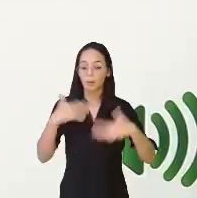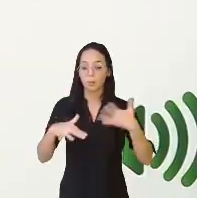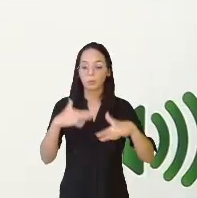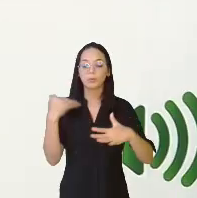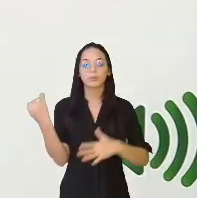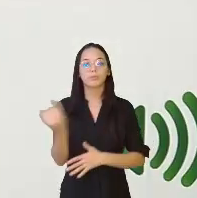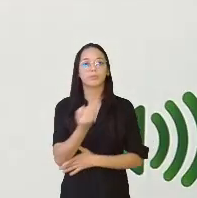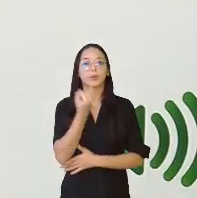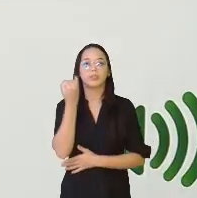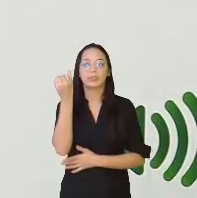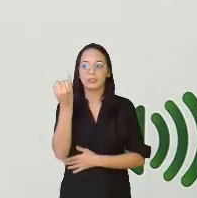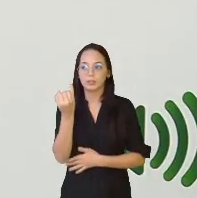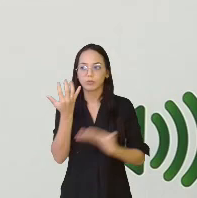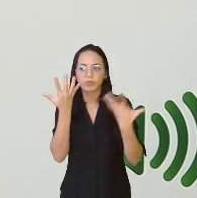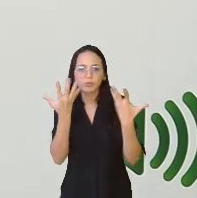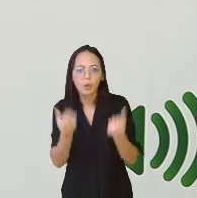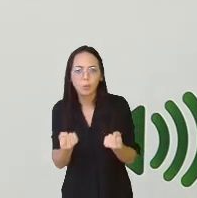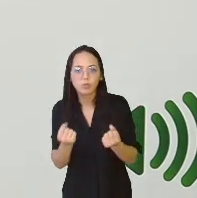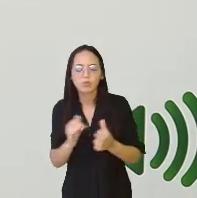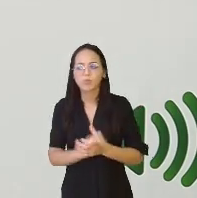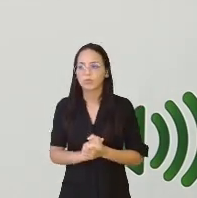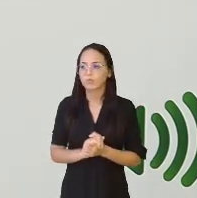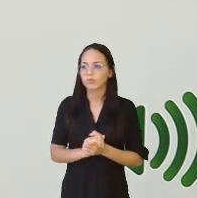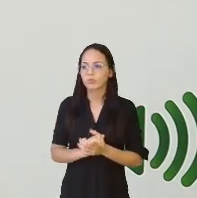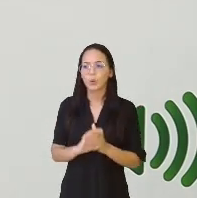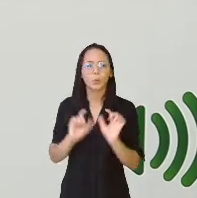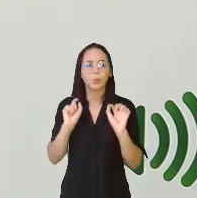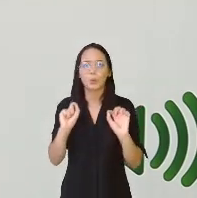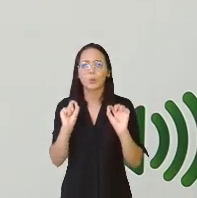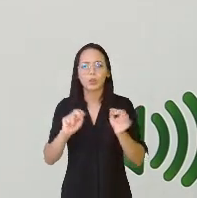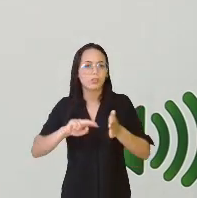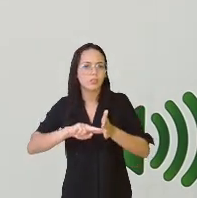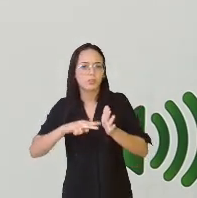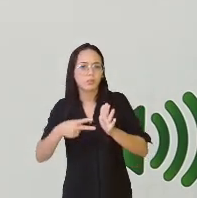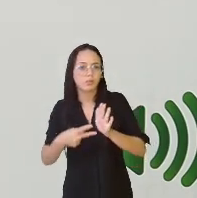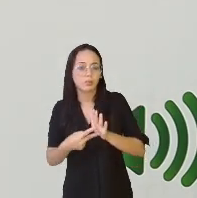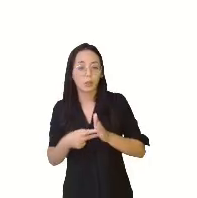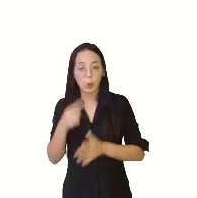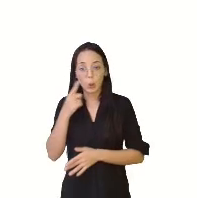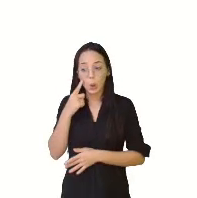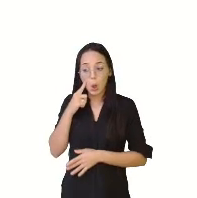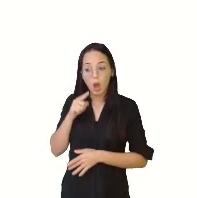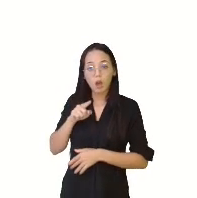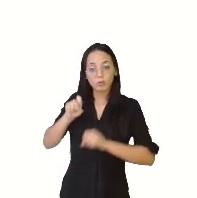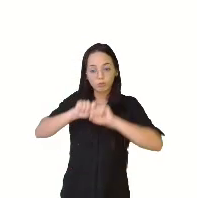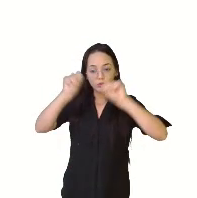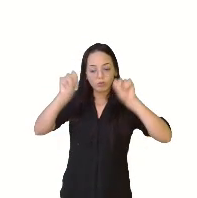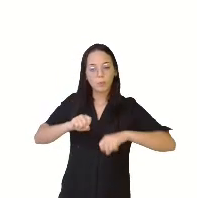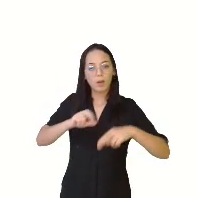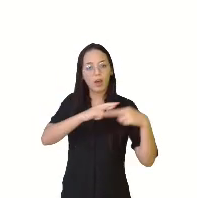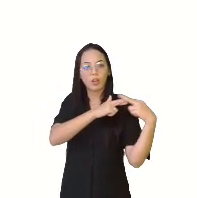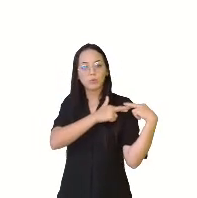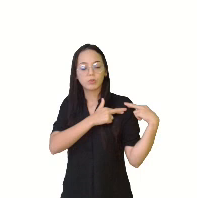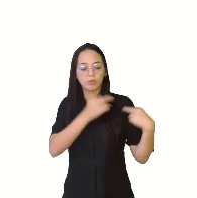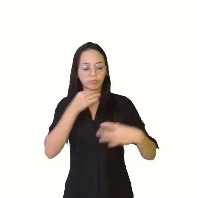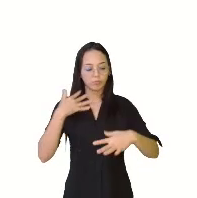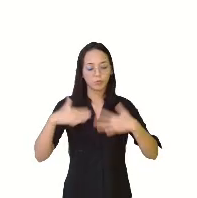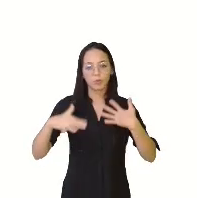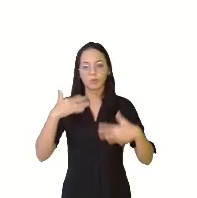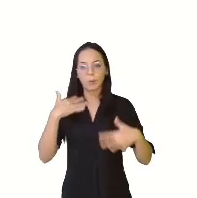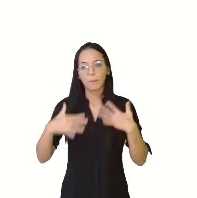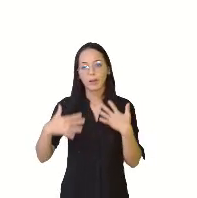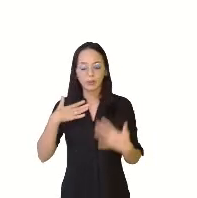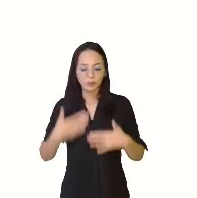importantíssimo. Vamos lá, e o que é isso? Ele é responsável pela nossa locomoção,